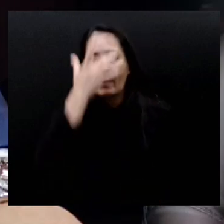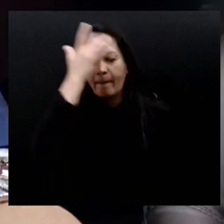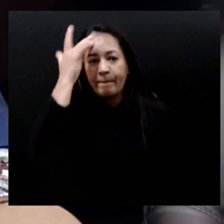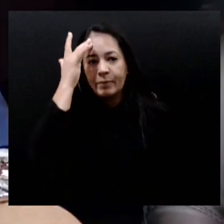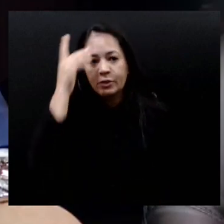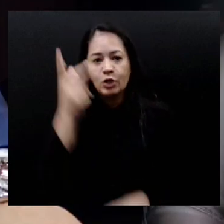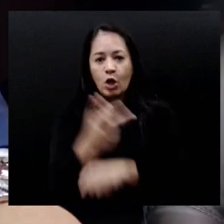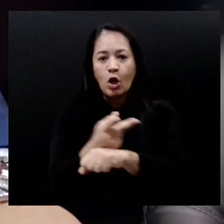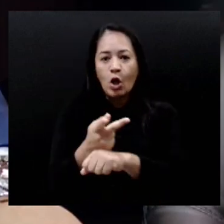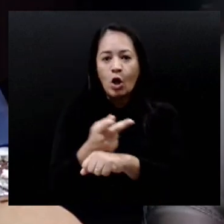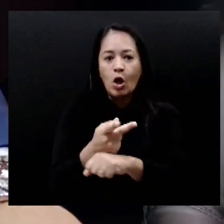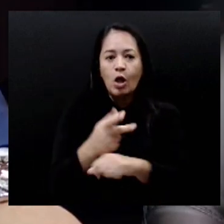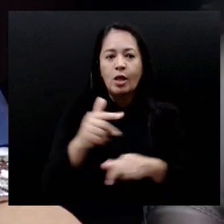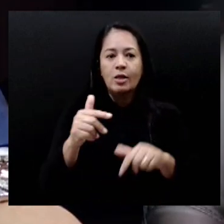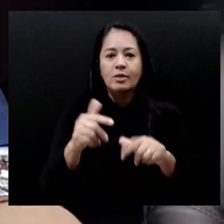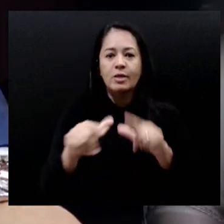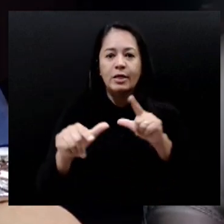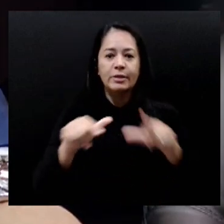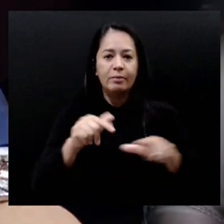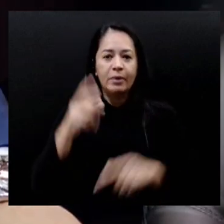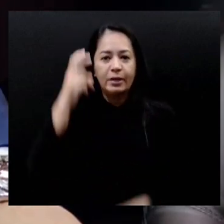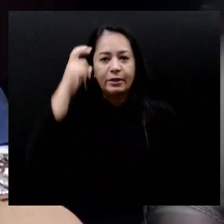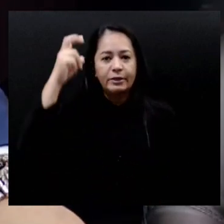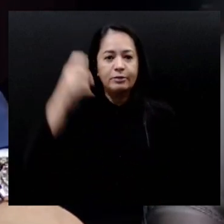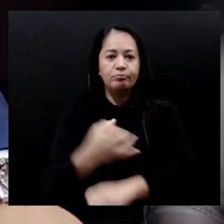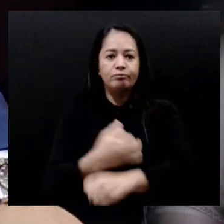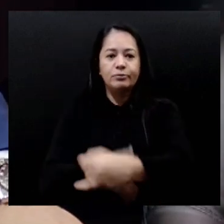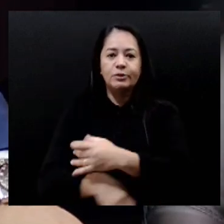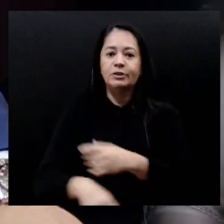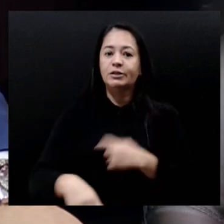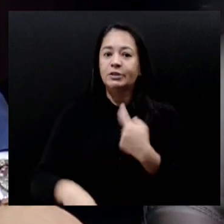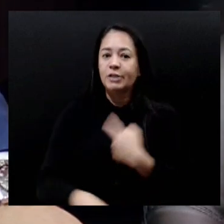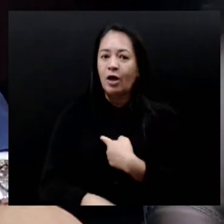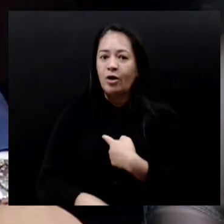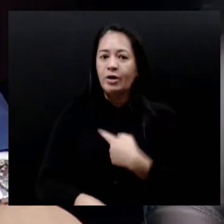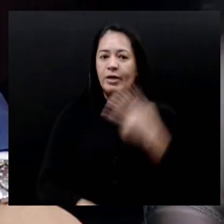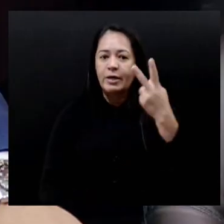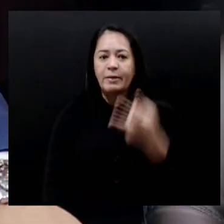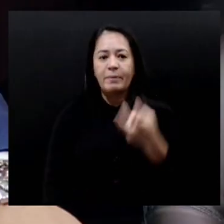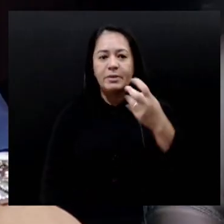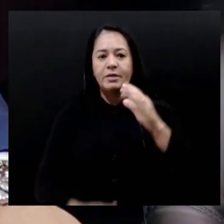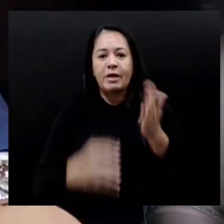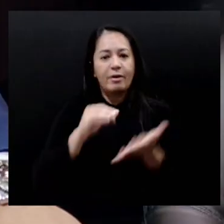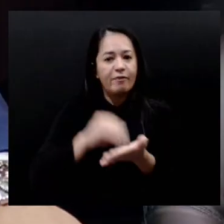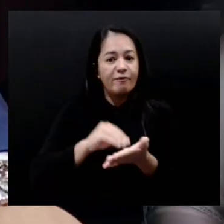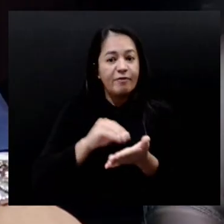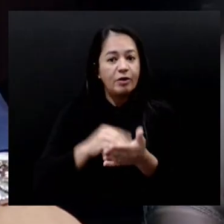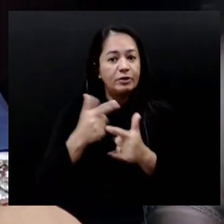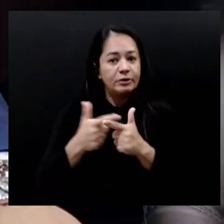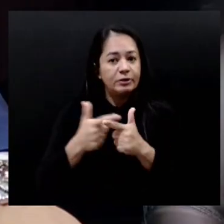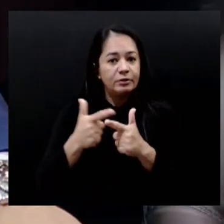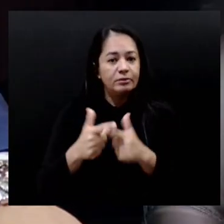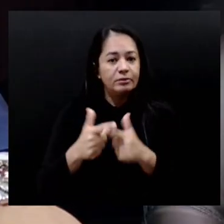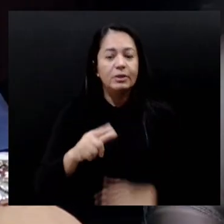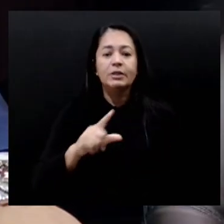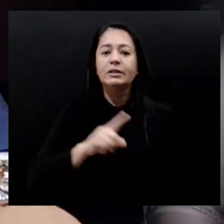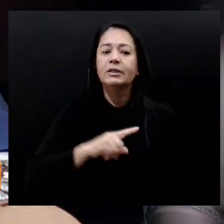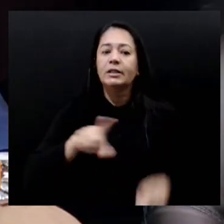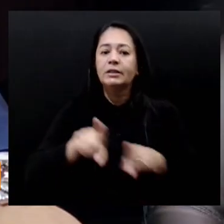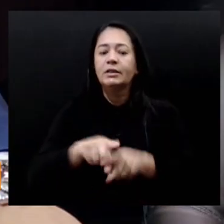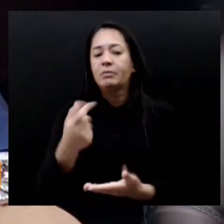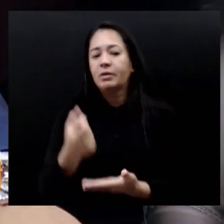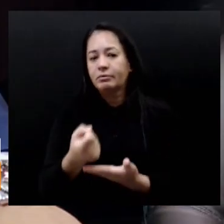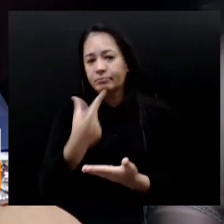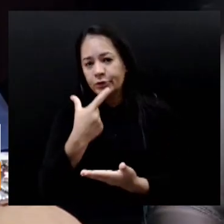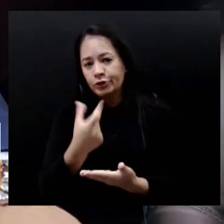trabalhar a inteligência emocional quando percebe que falta, que Infelizmente, está com né? probleminha. Uhum. Existem ainda também tratamentos medicamentosos. A pessoa